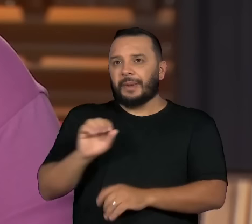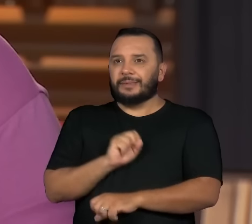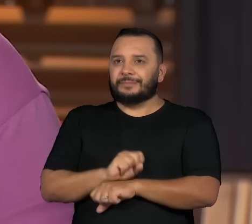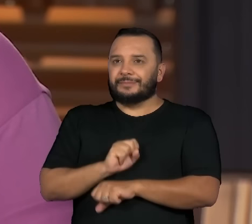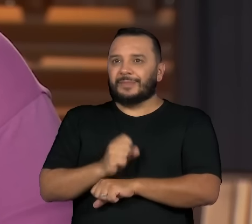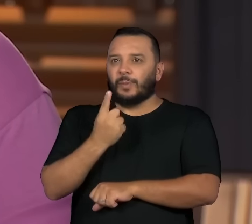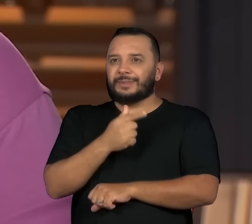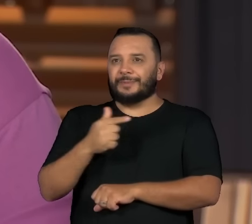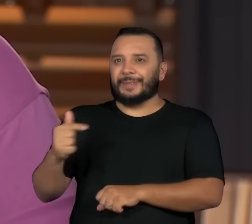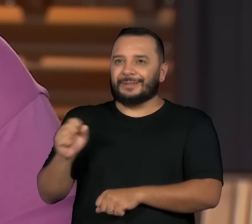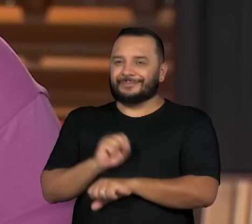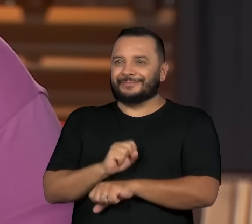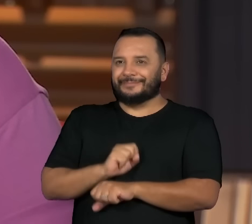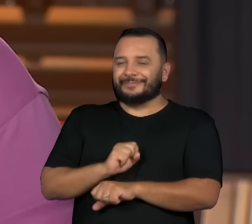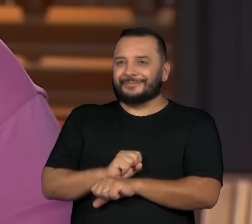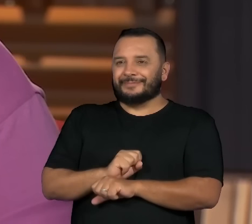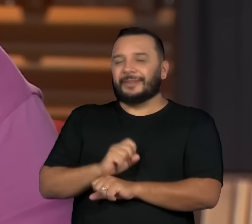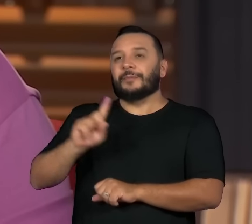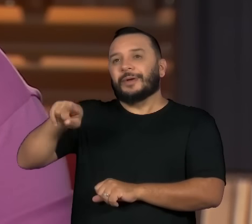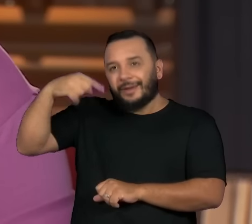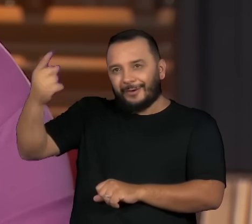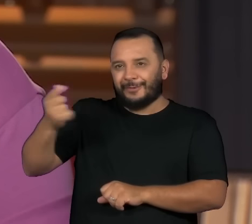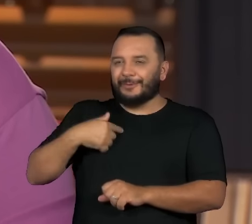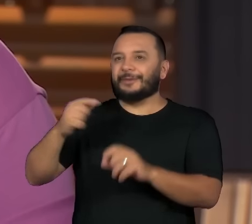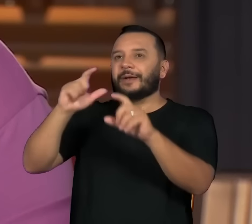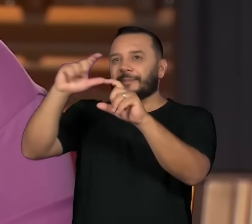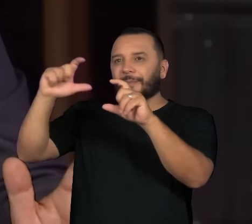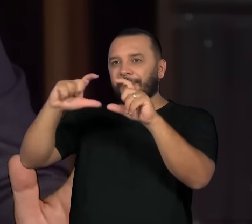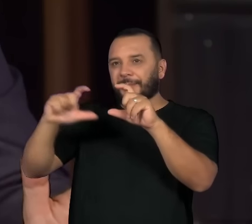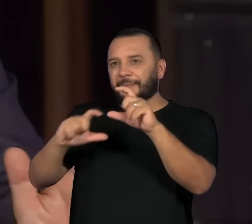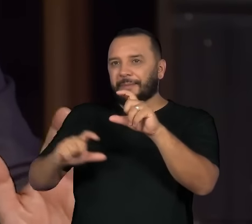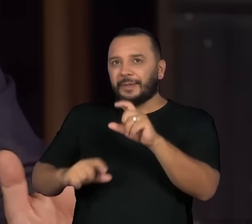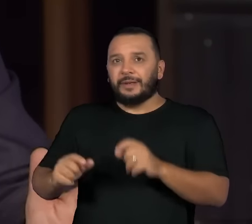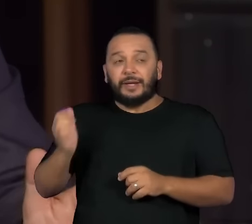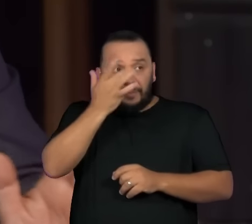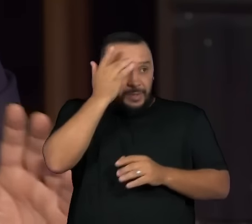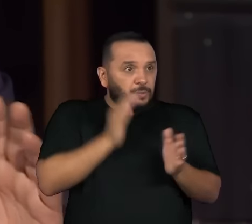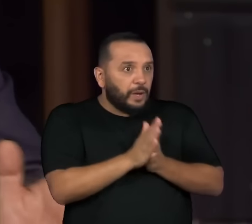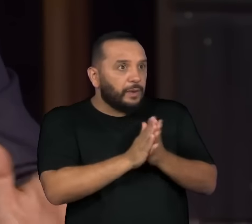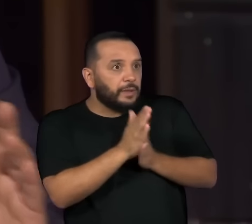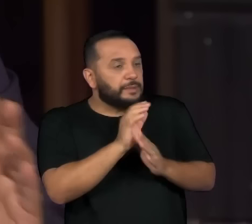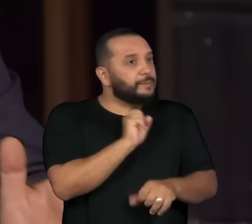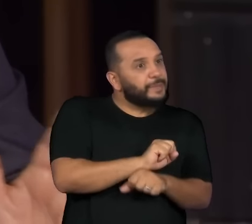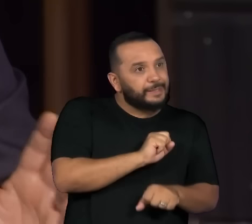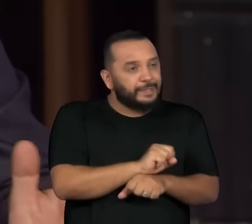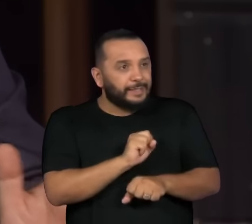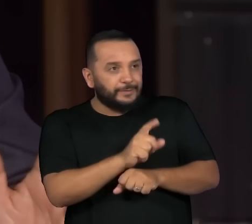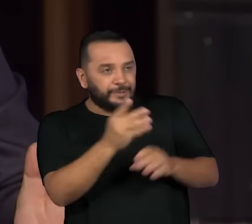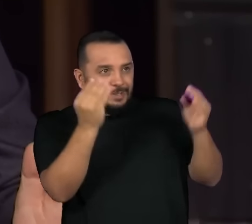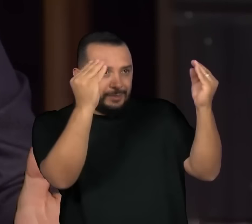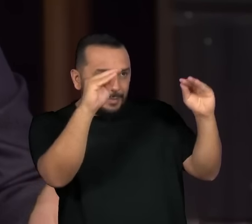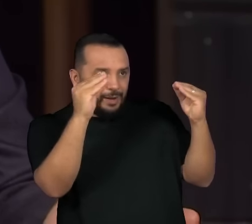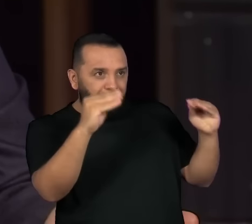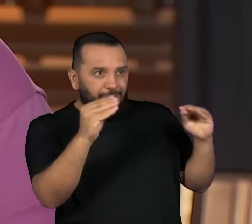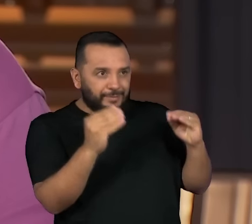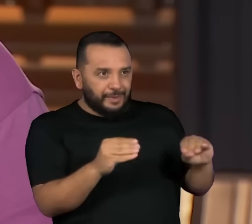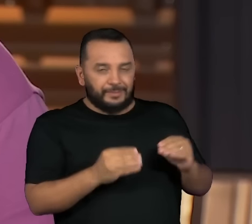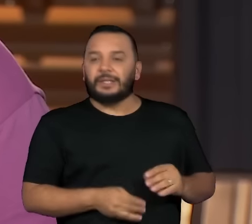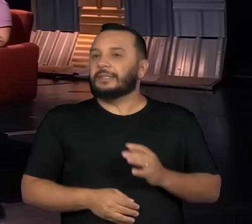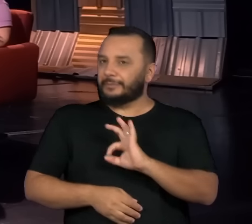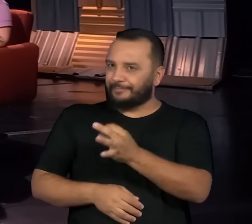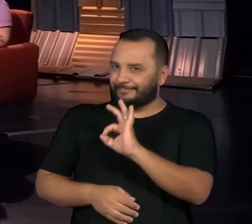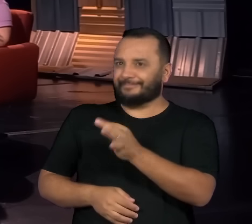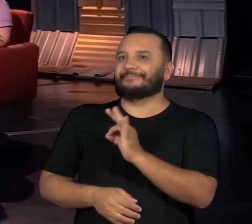eu fazia essa semana, na próxima semana fazia a próxima. O pessoal fica esperando, tal, você vai engajando, o pessoal vai...